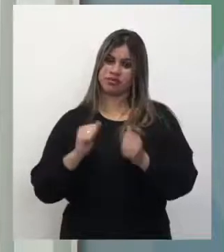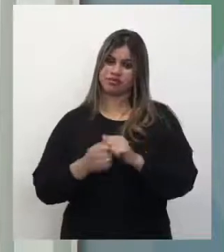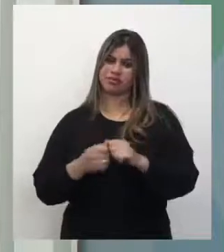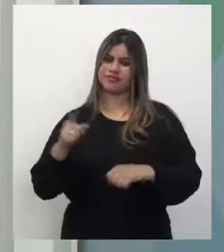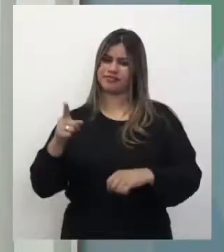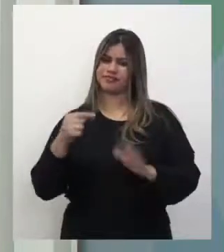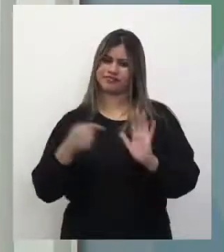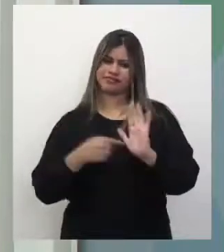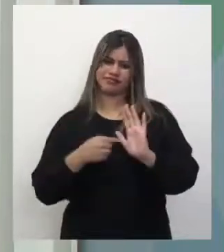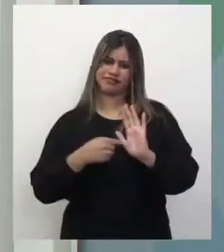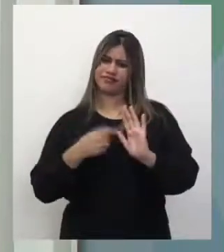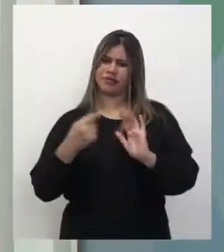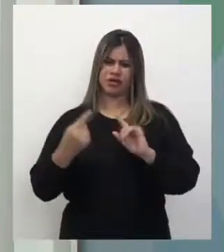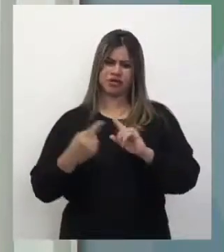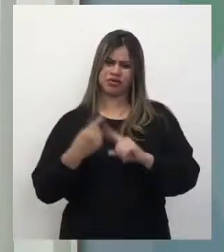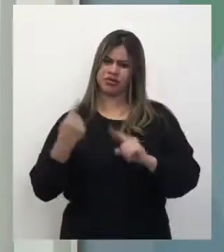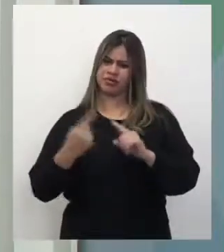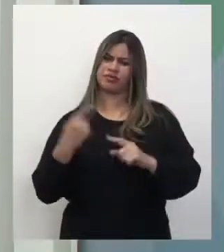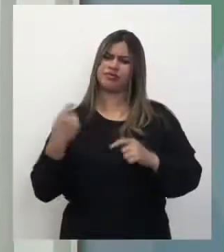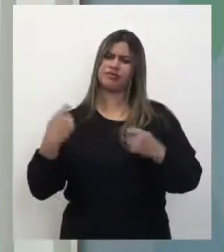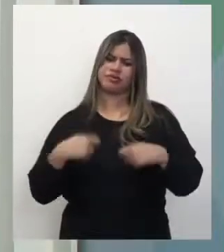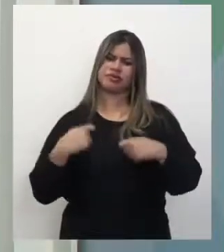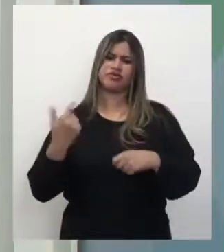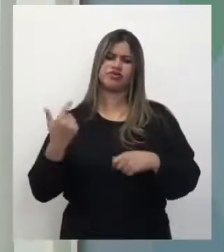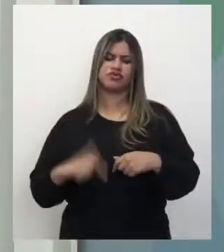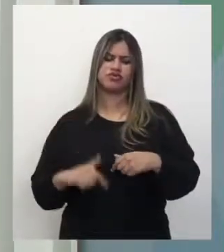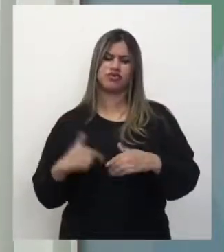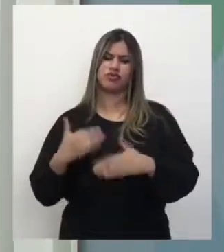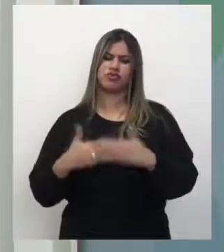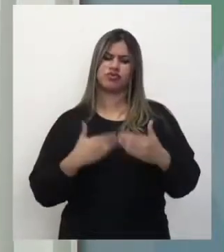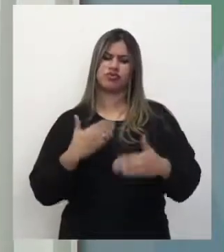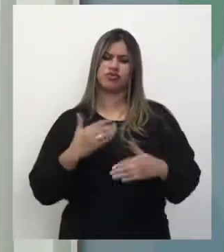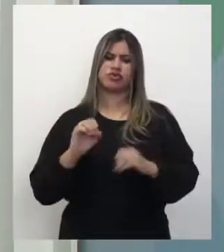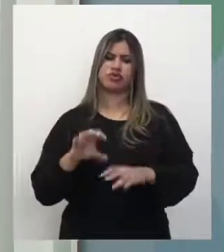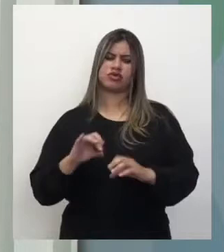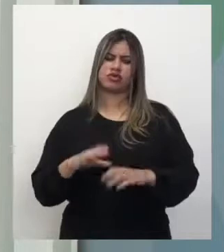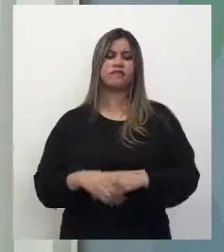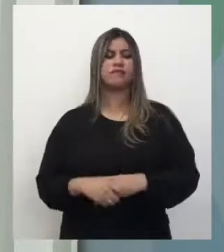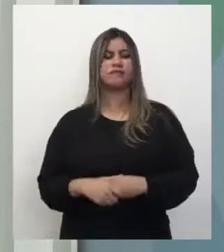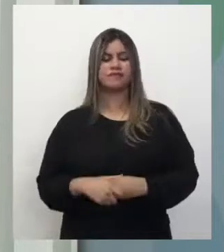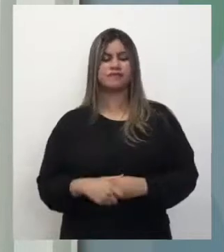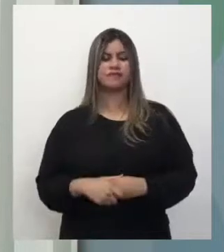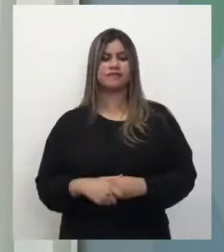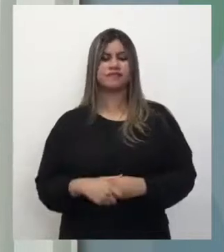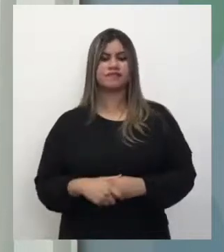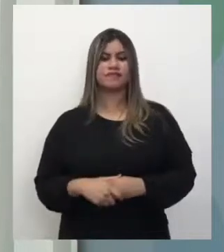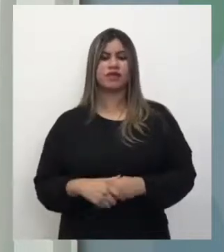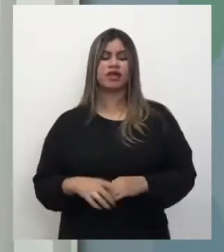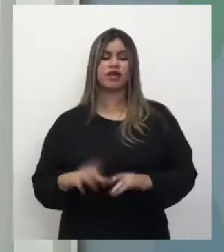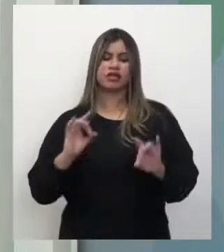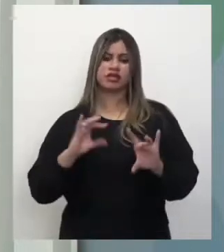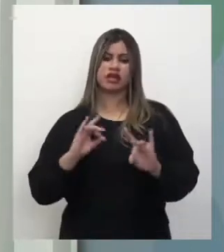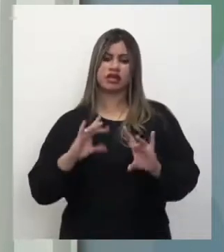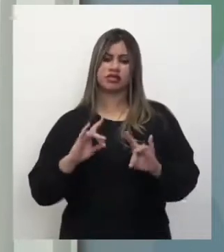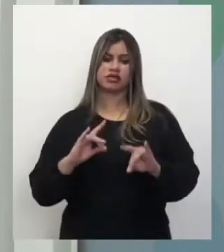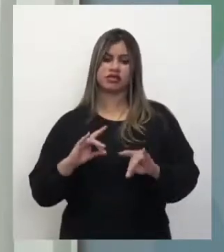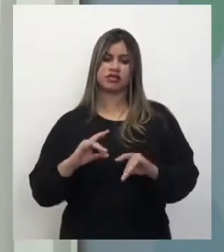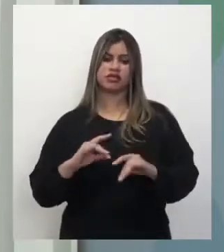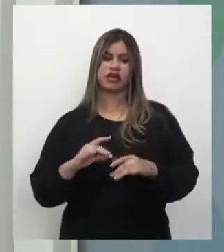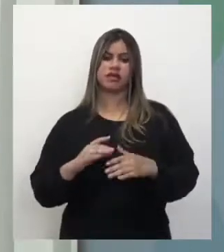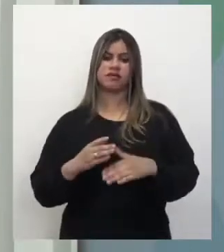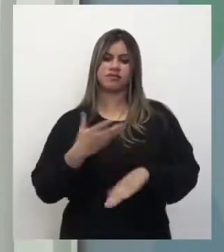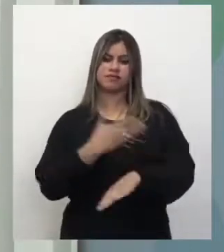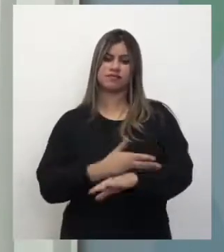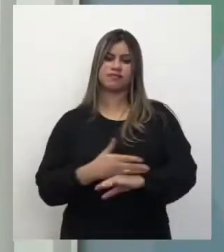está adequado, você precisa refazer aí parte do seu processo disciplinatório. Quais são as técnicas de domesticação? Aqui,